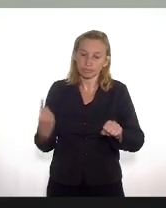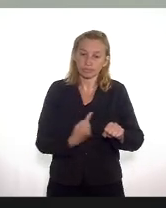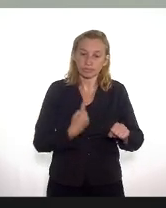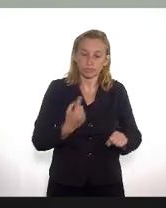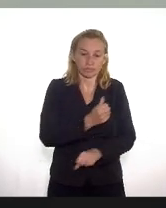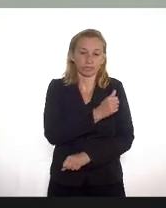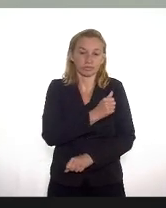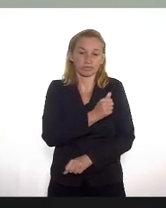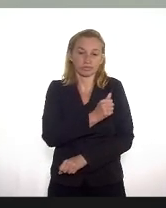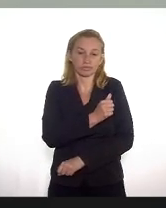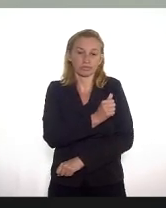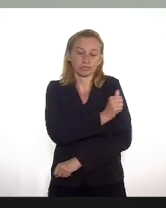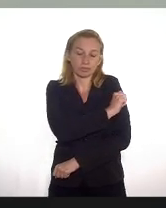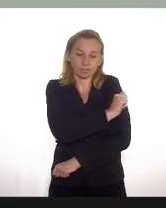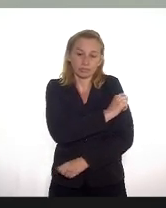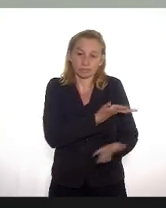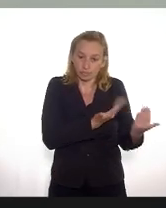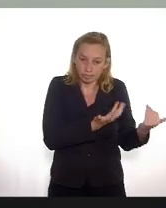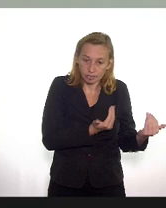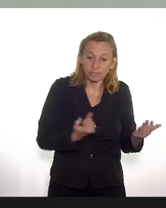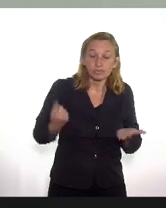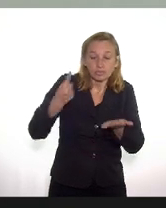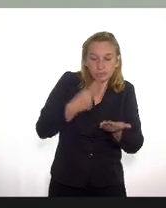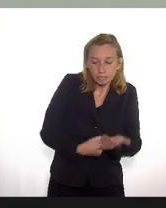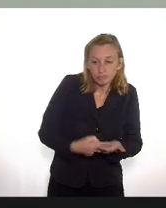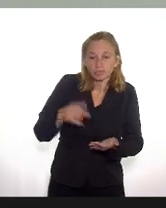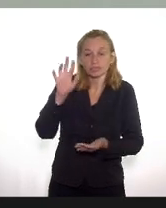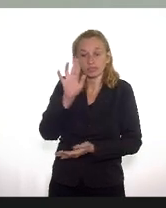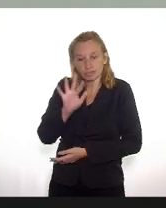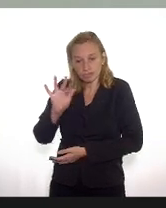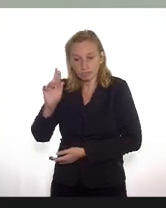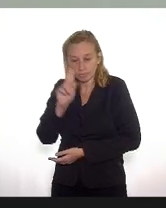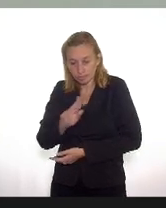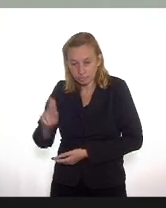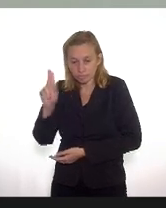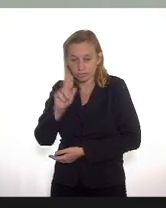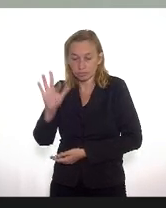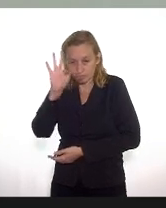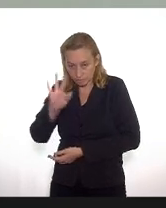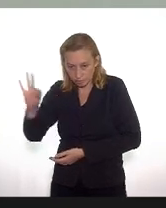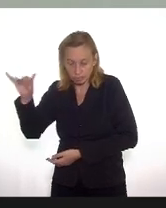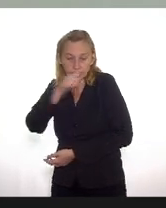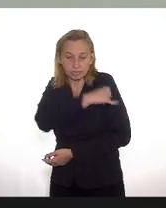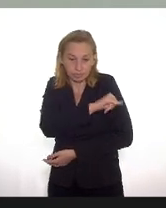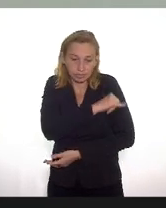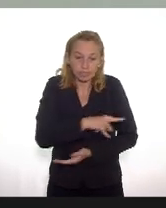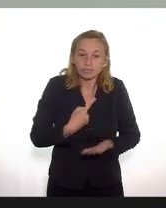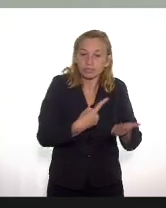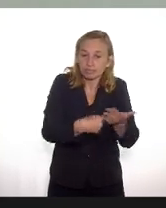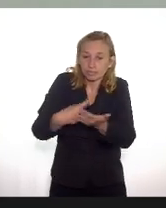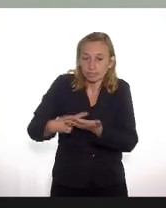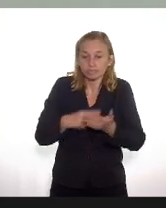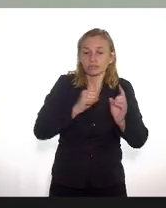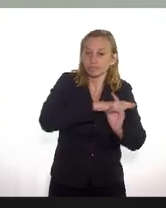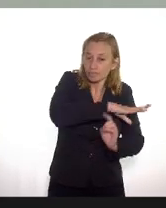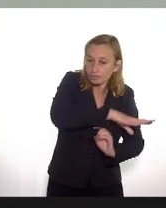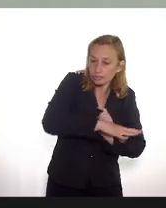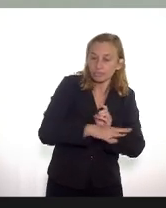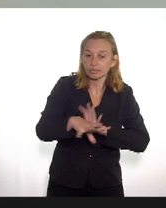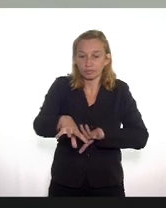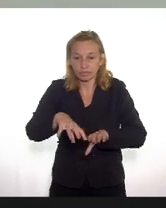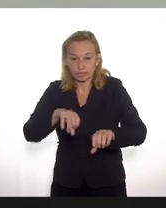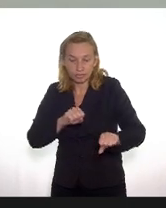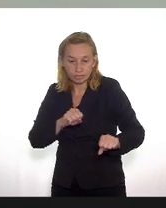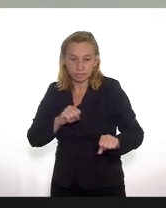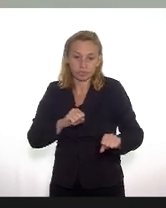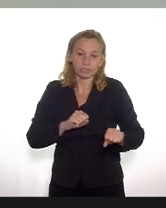jovens. E é o compromisso que a Universidade Federal do Rio de Janeiro compartilha, o compromisso social, a formação,